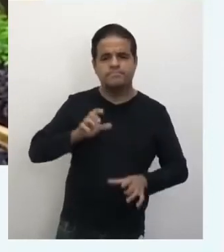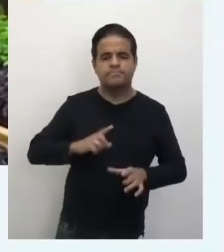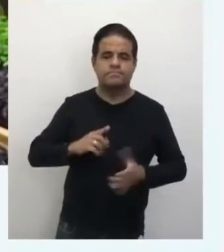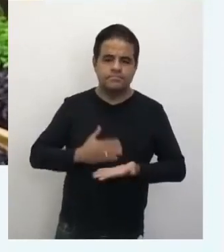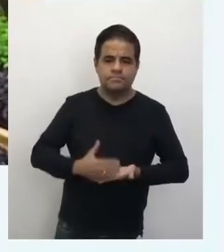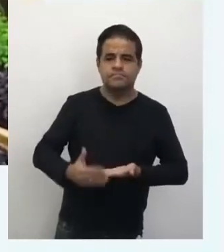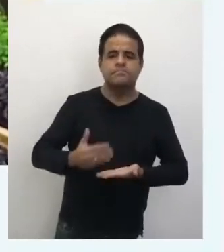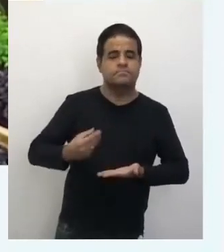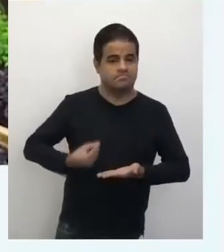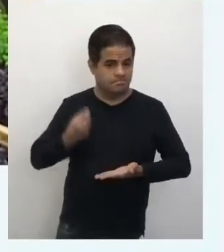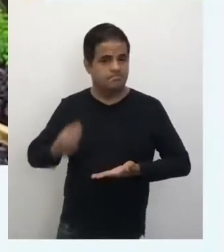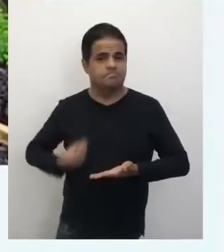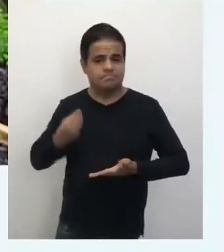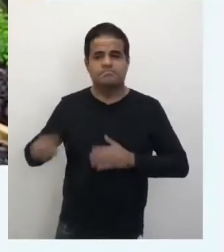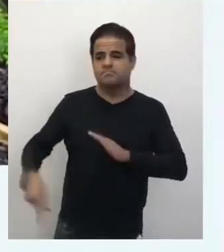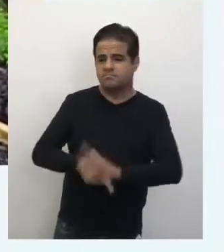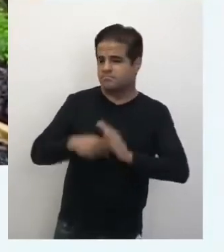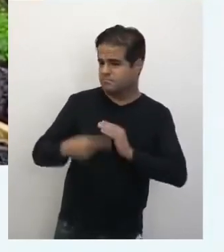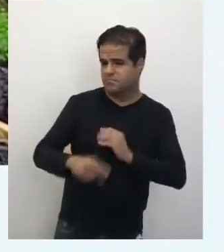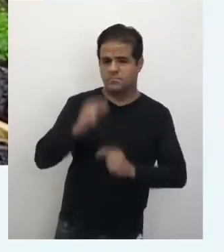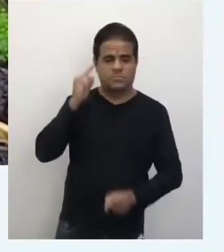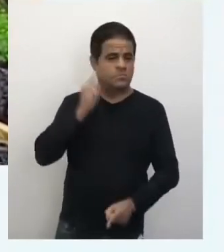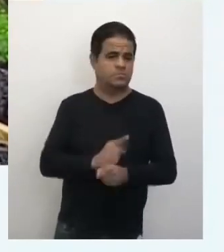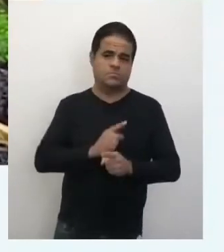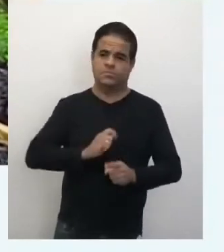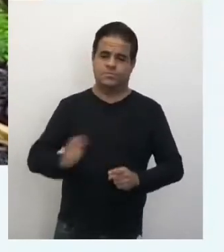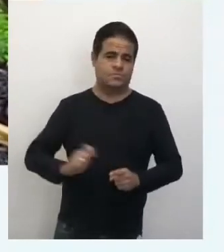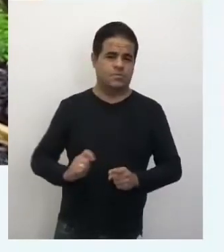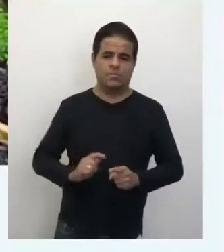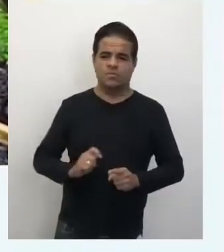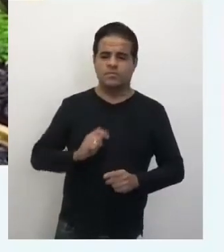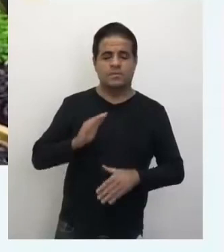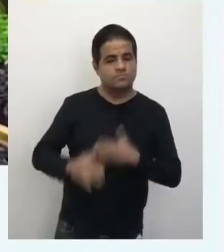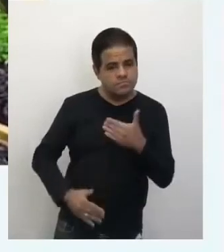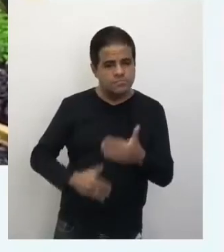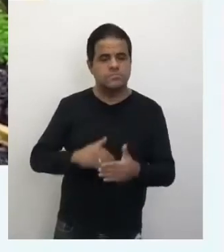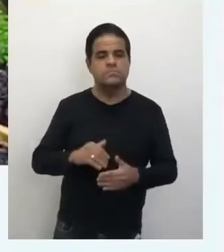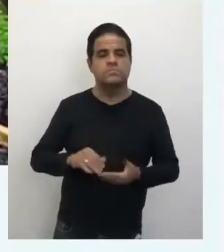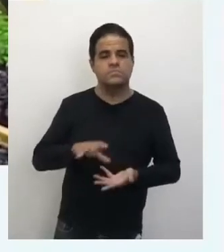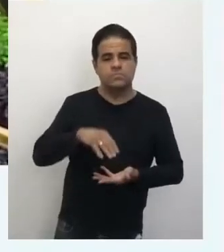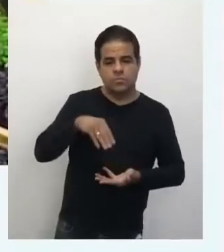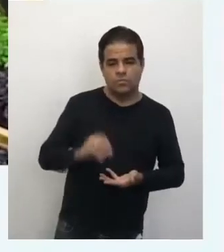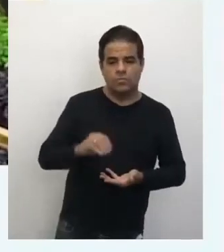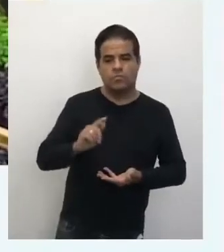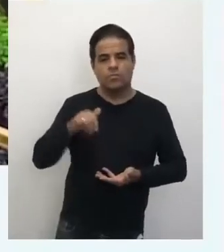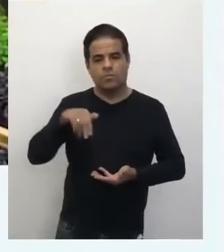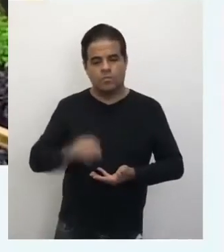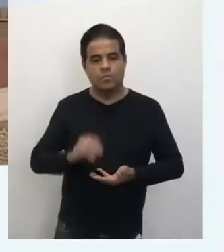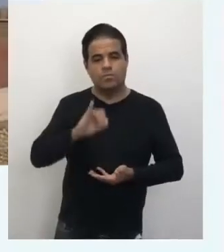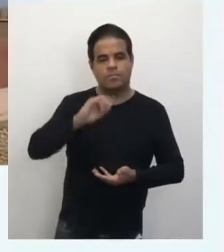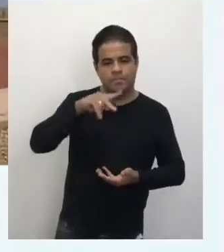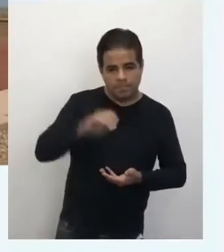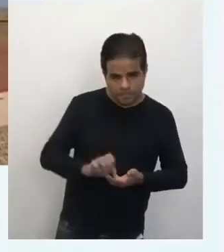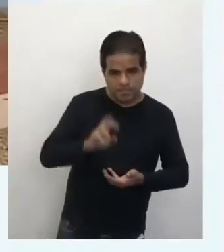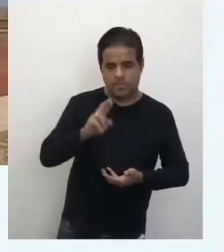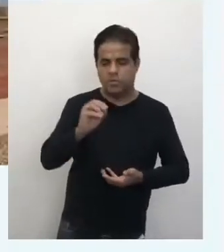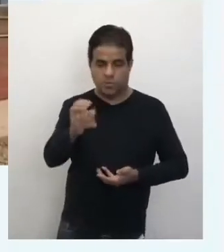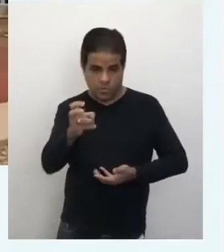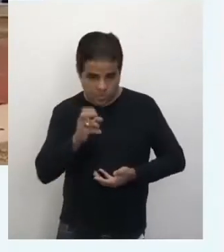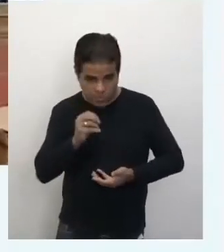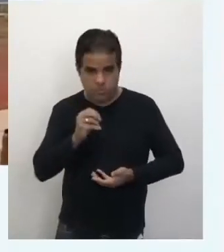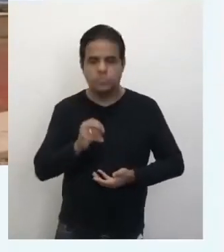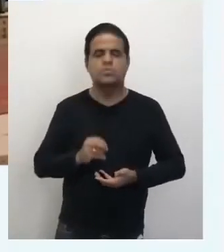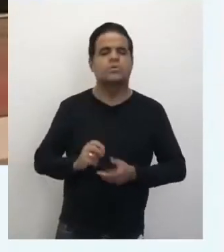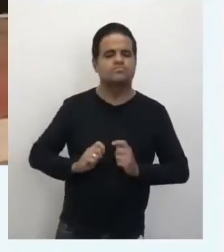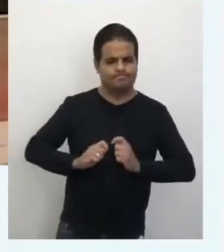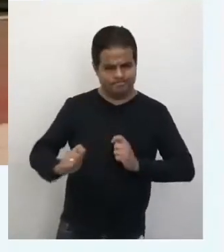aqui, nativas daqui, e que a gente não encontra mais com abundância, como mogno, ipê roxo, ipê branco. A fauna também está